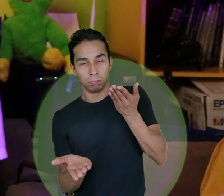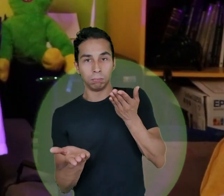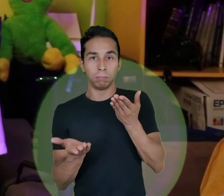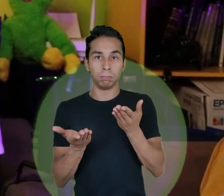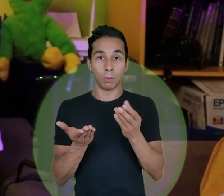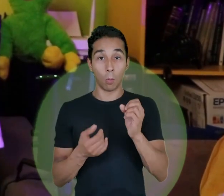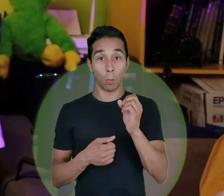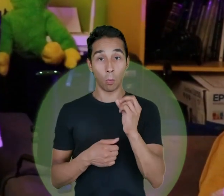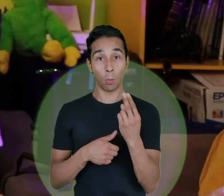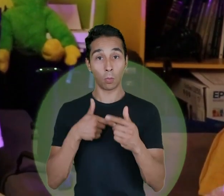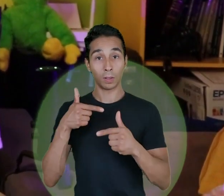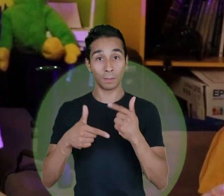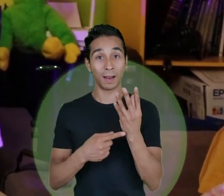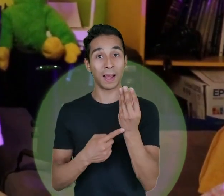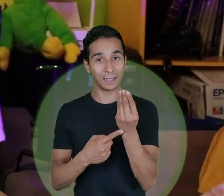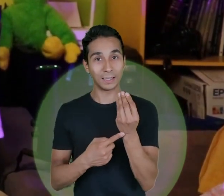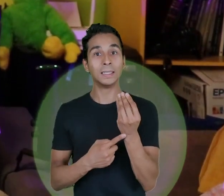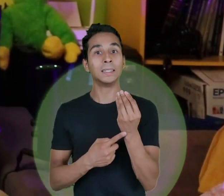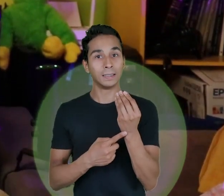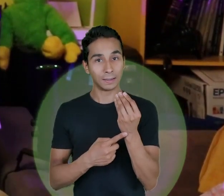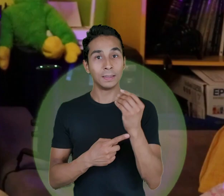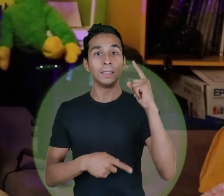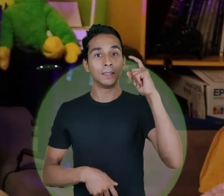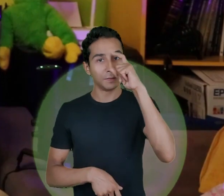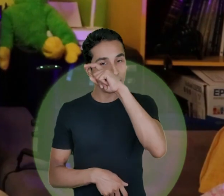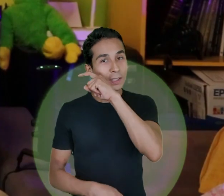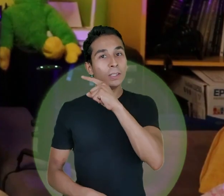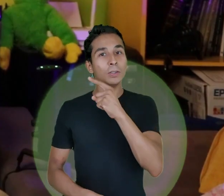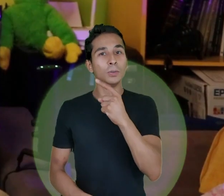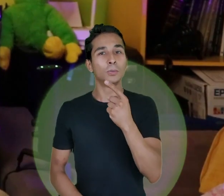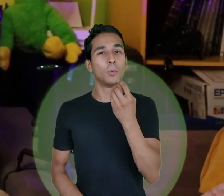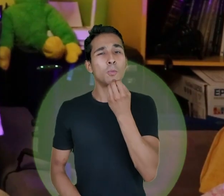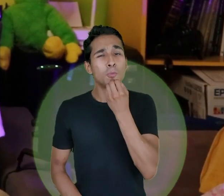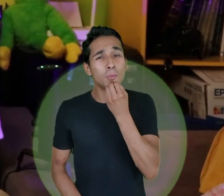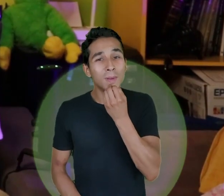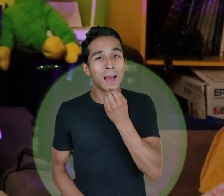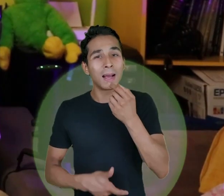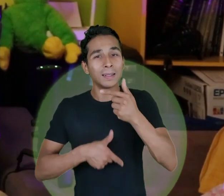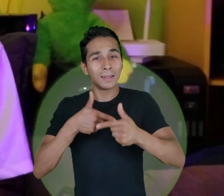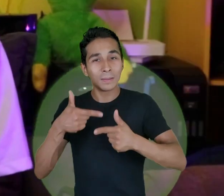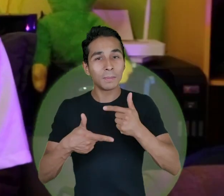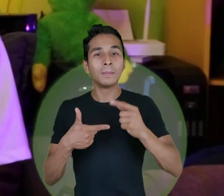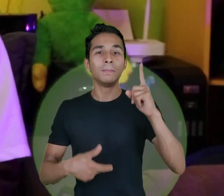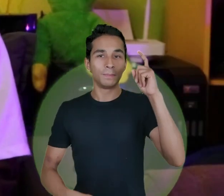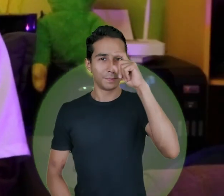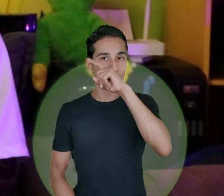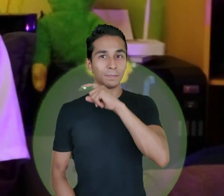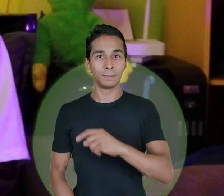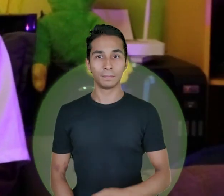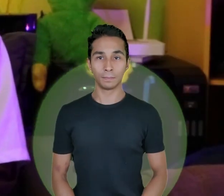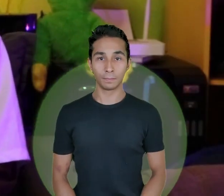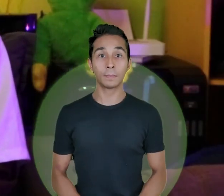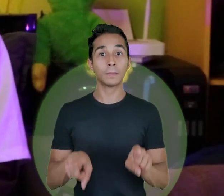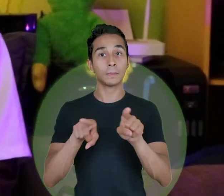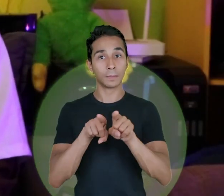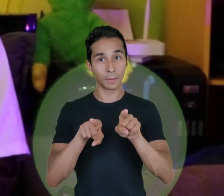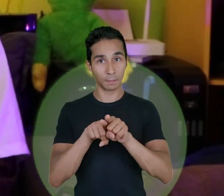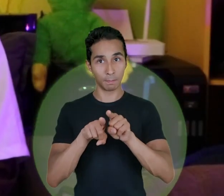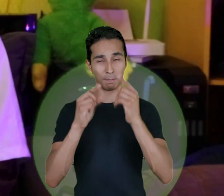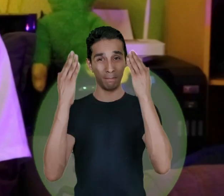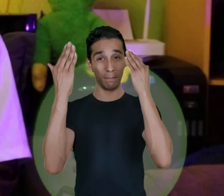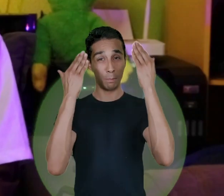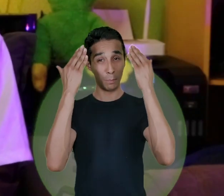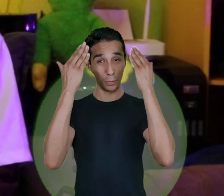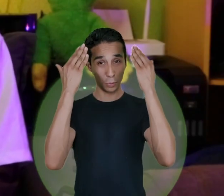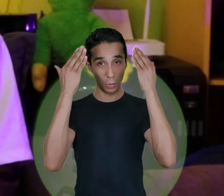arte, uma estabilidade, né, tamanho de oportunidades ou de empregos dentro da área cultural. Sem contar no psicológico, né, que